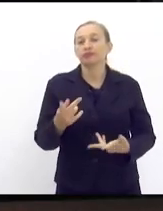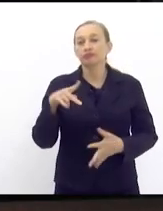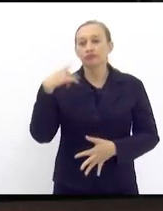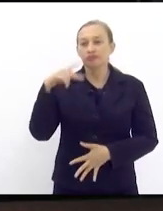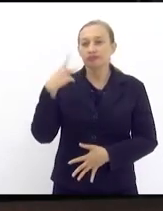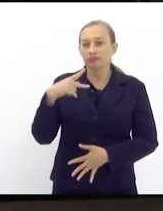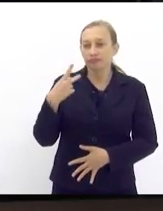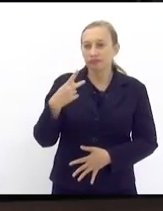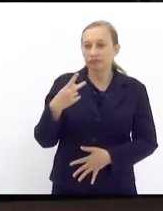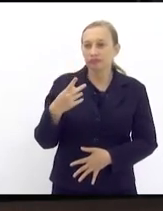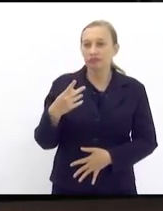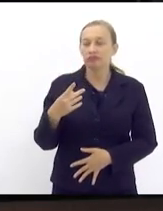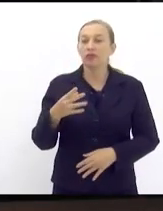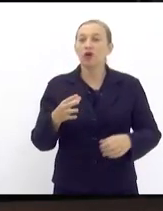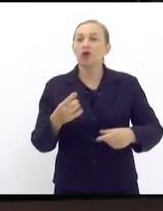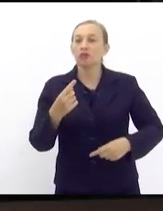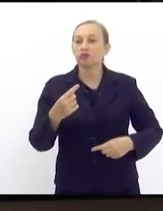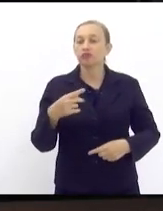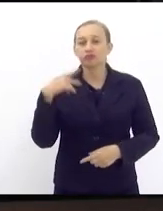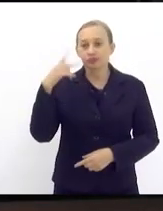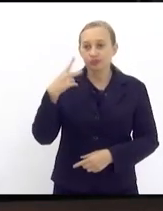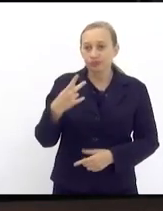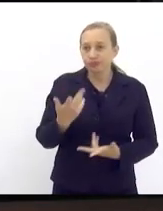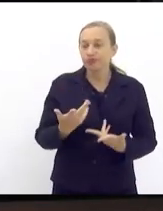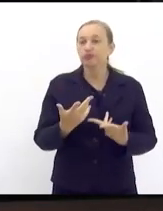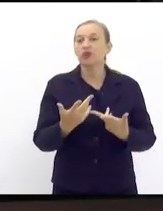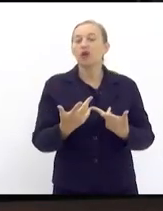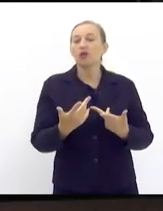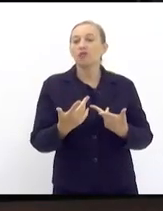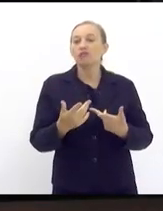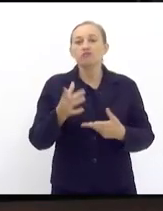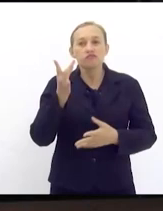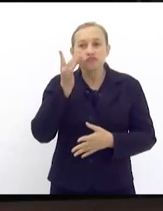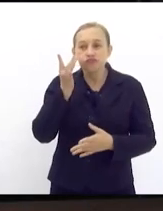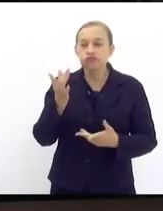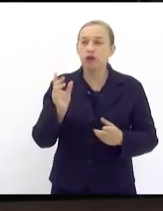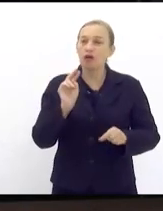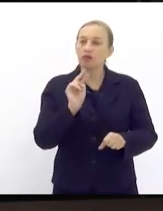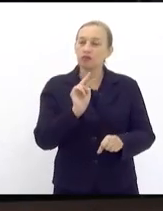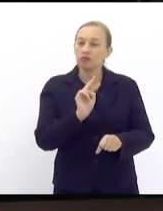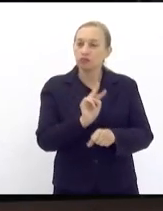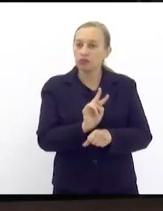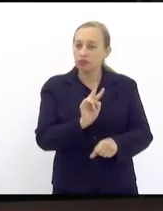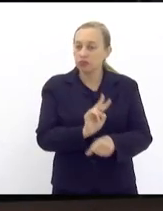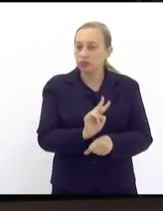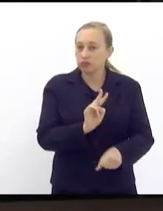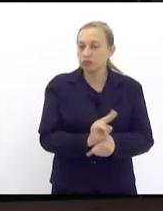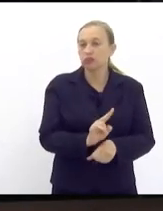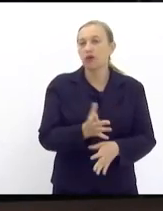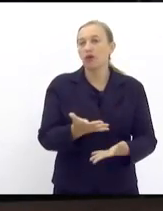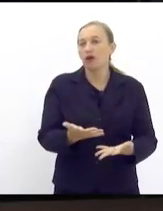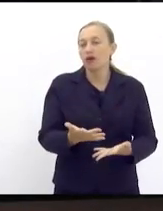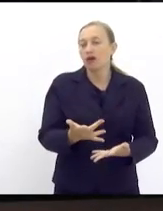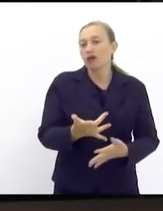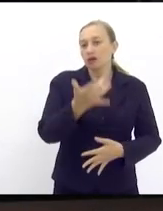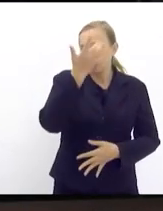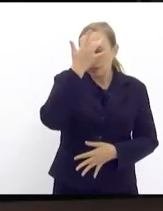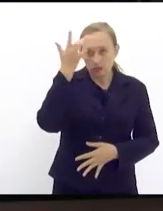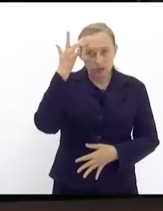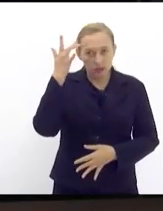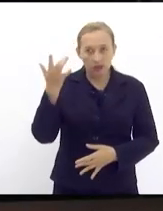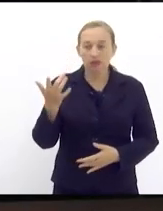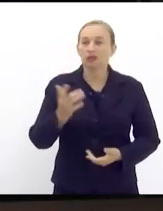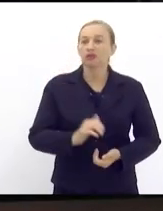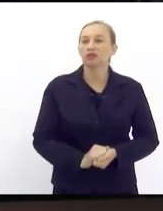presente que constrói possibilidade de prevenção em Saúde Mental e acolhimento a nossa sociedade